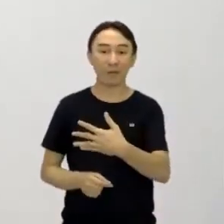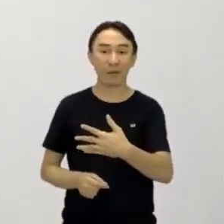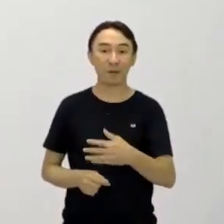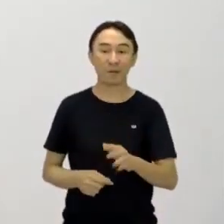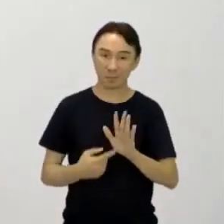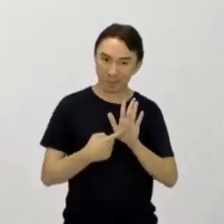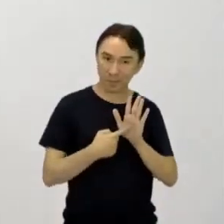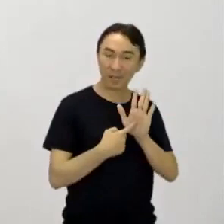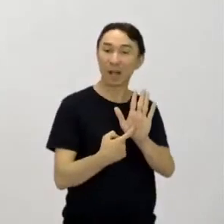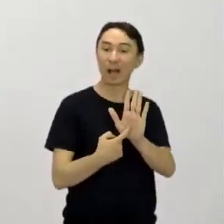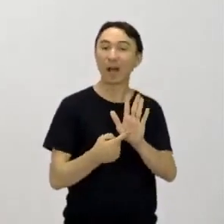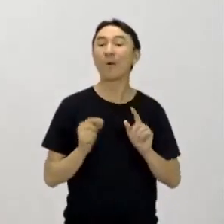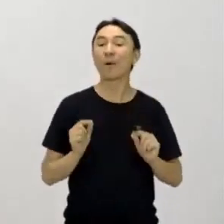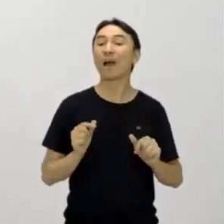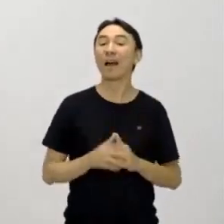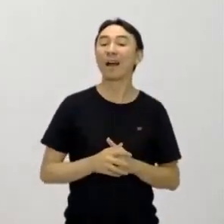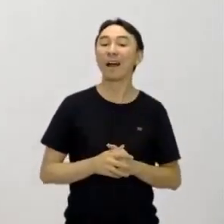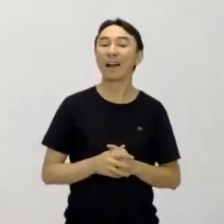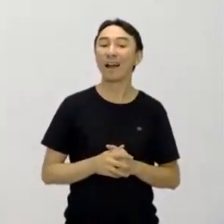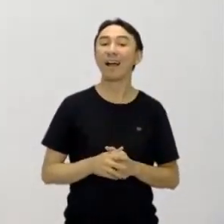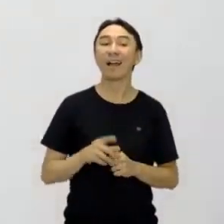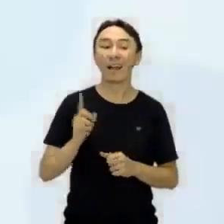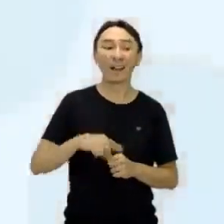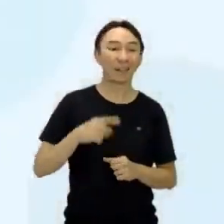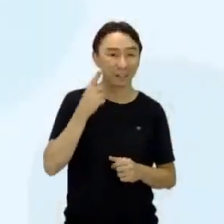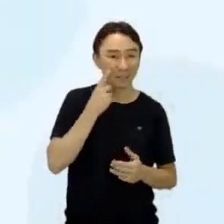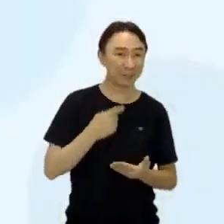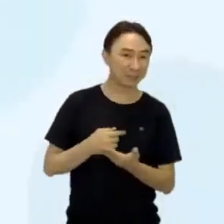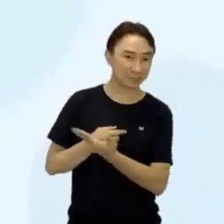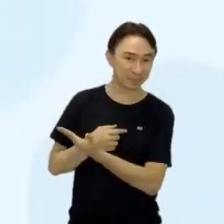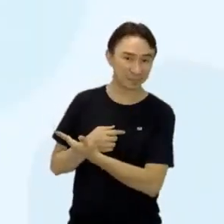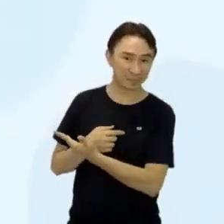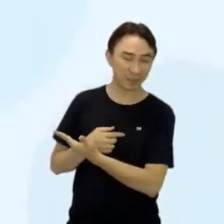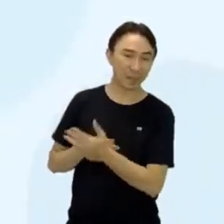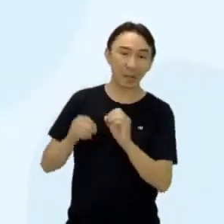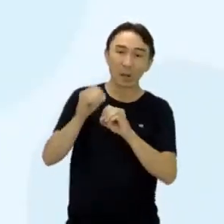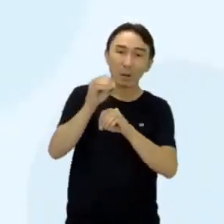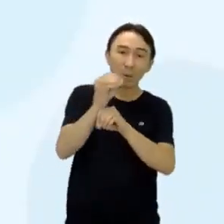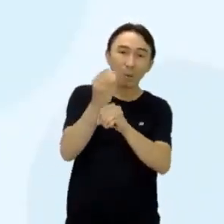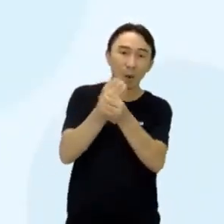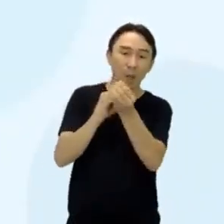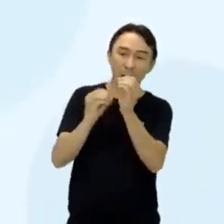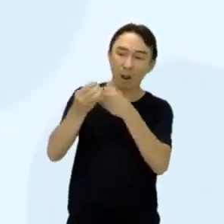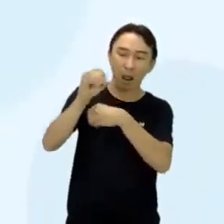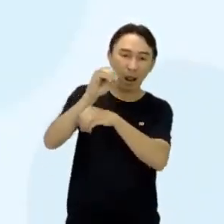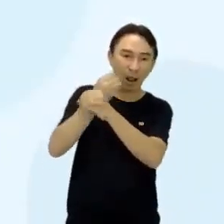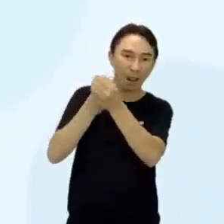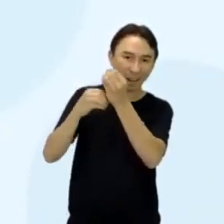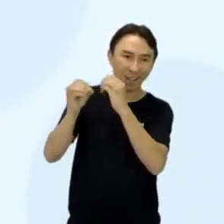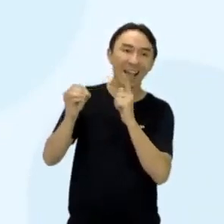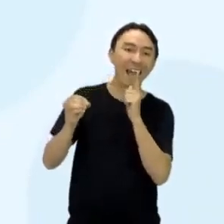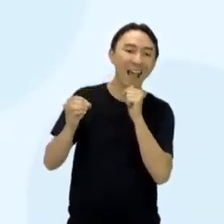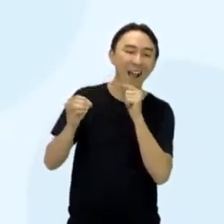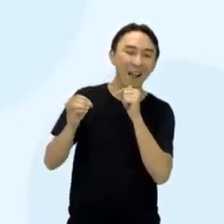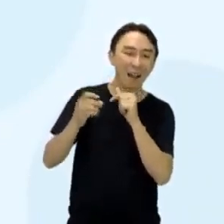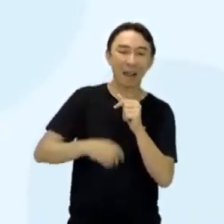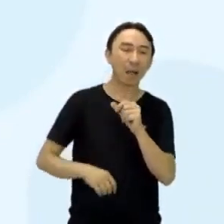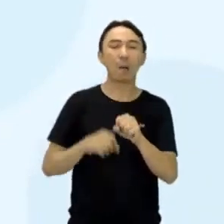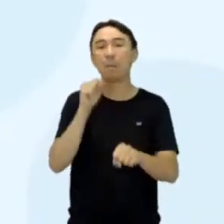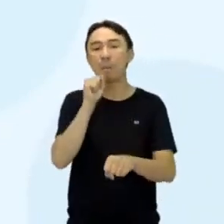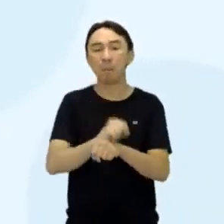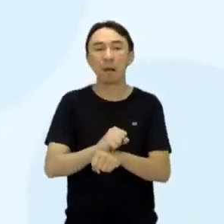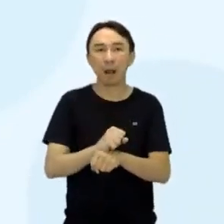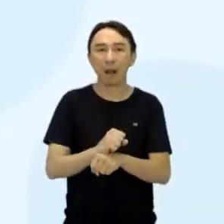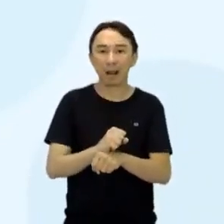novidades é essa animação aí. Uma molécula de água, por exemplo, ela não fica parada que nem está